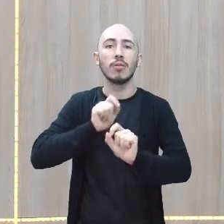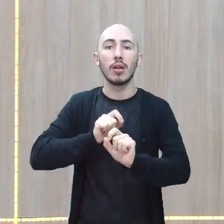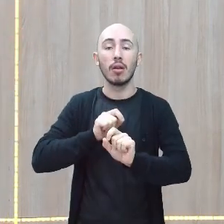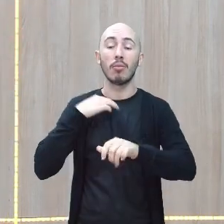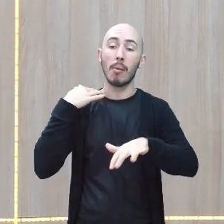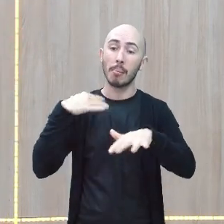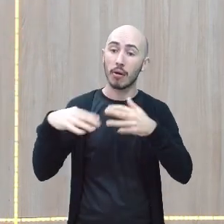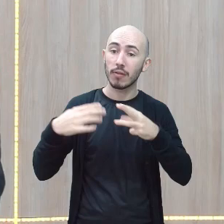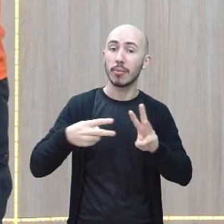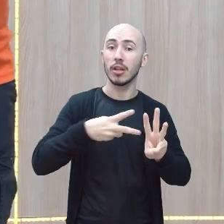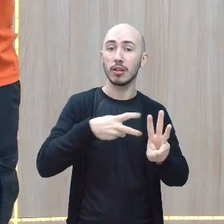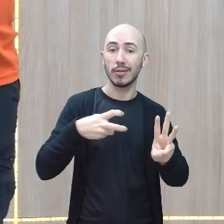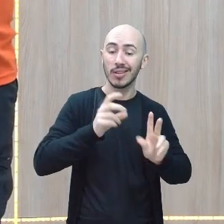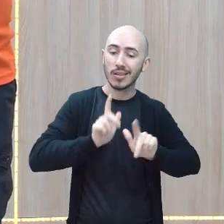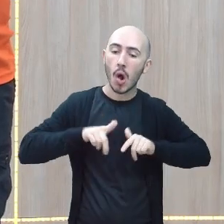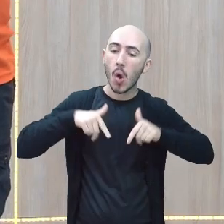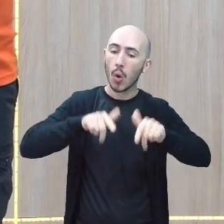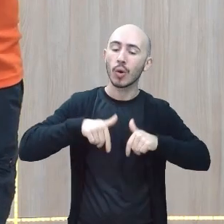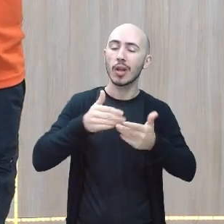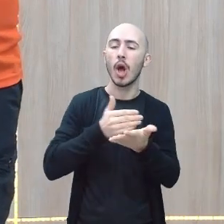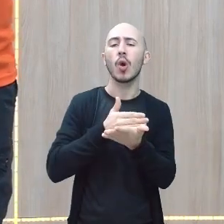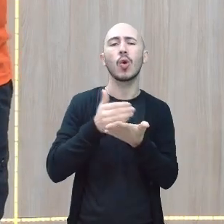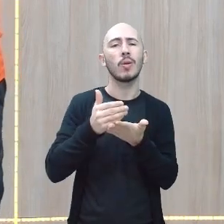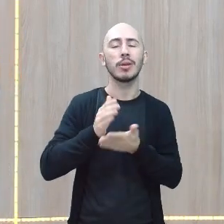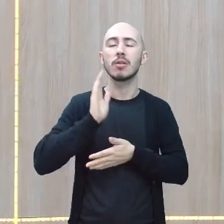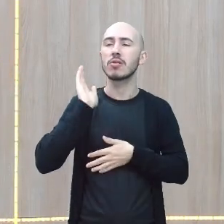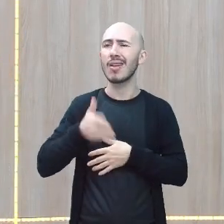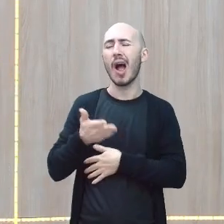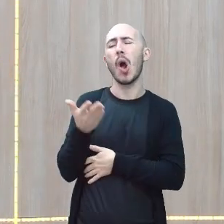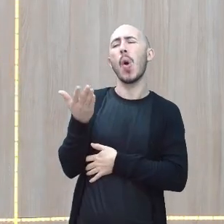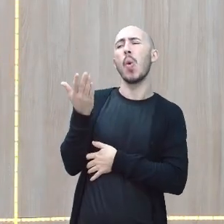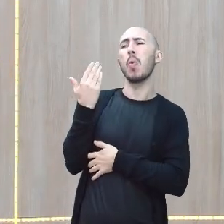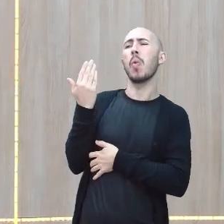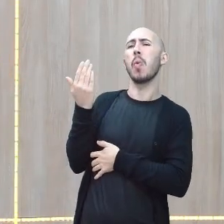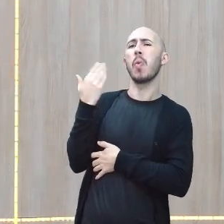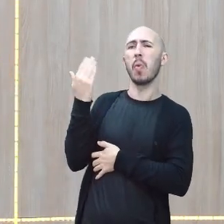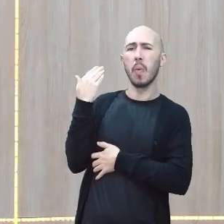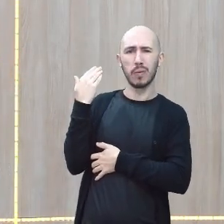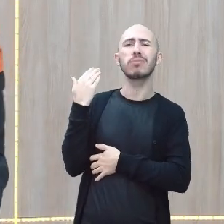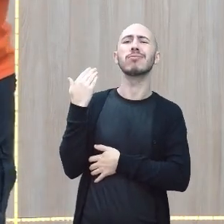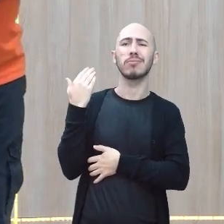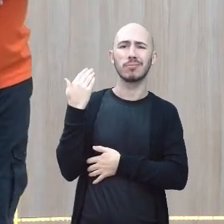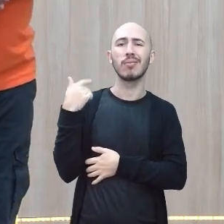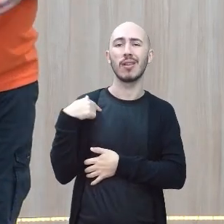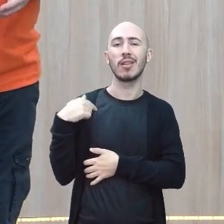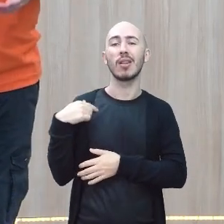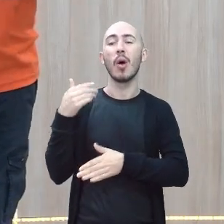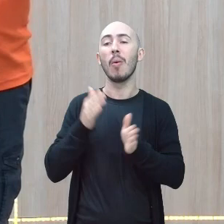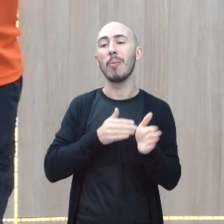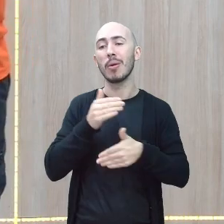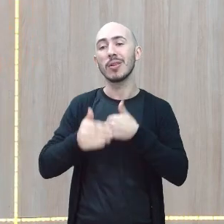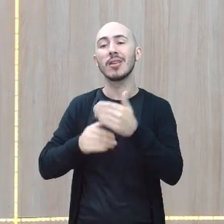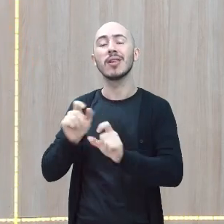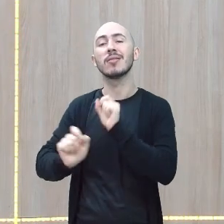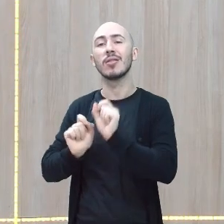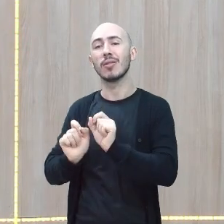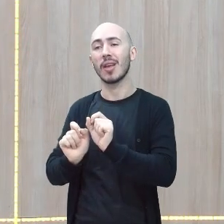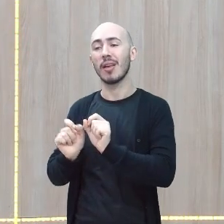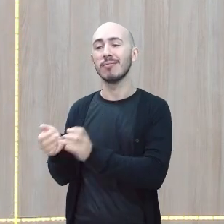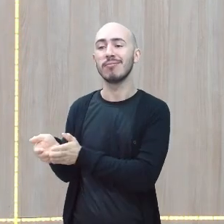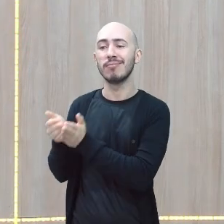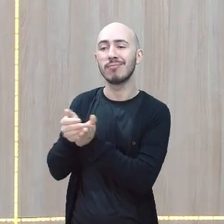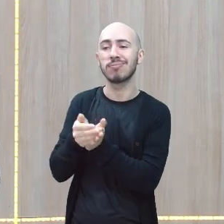luta, né, dos povos indígenas, ela começou já durante o processo de colonização. E isso é